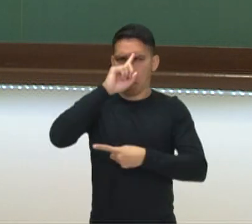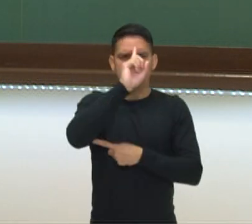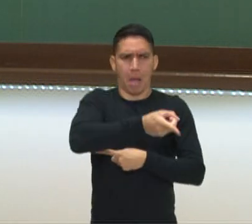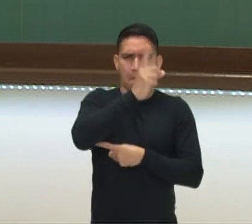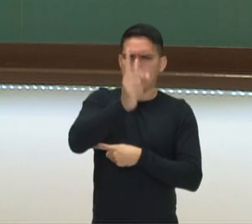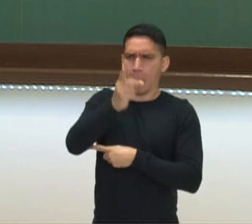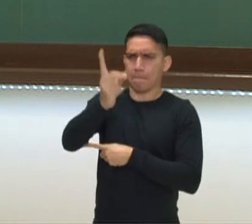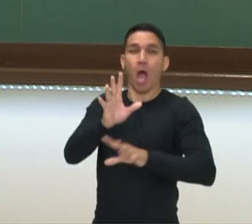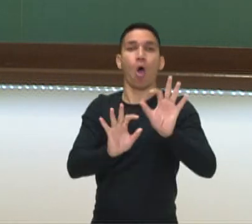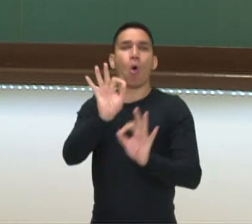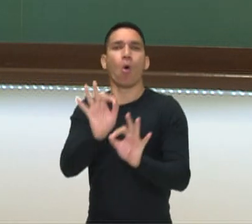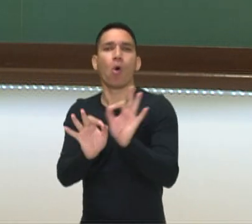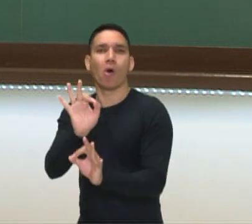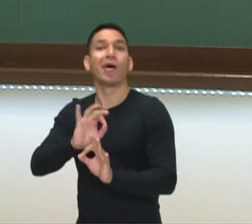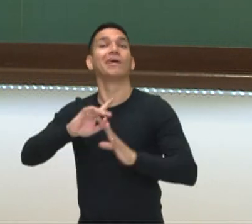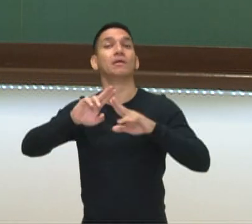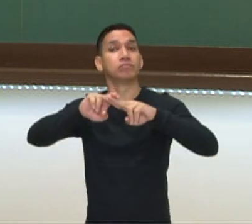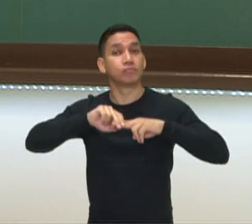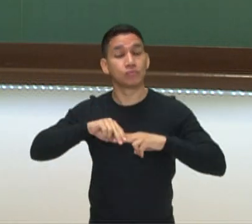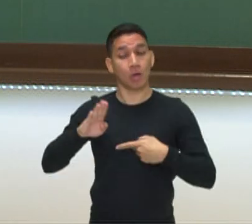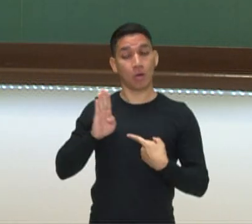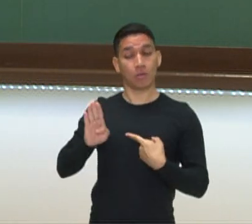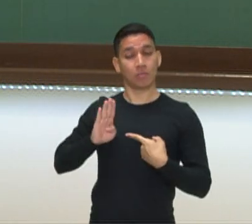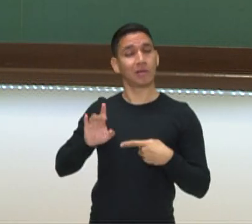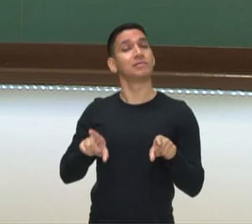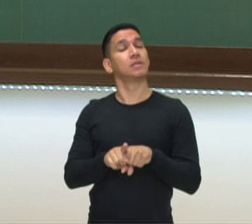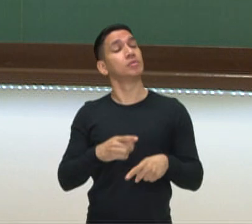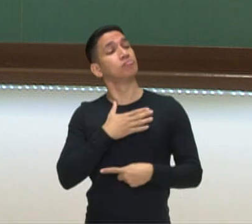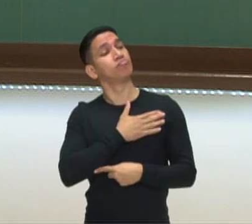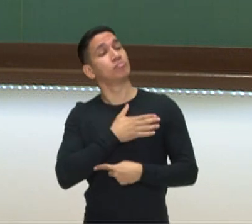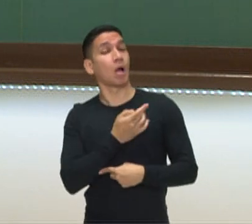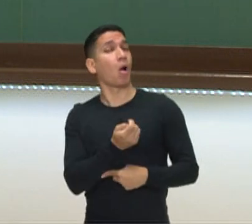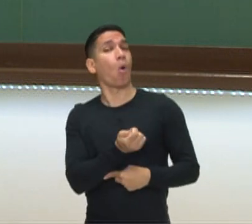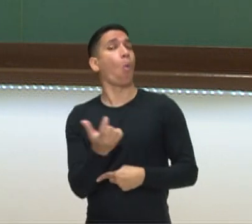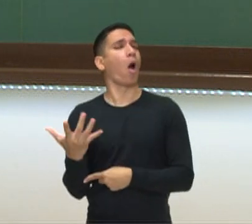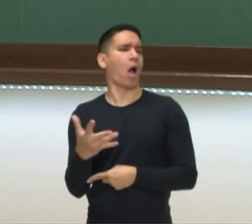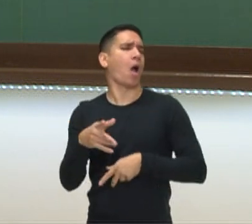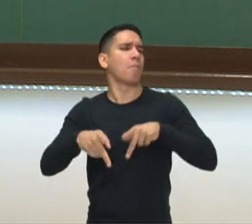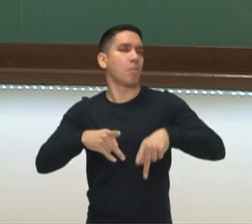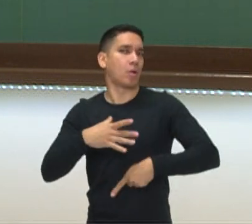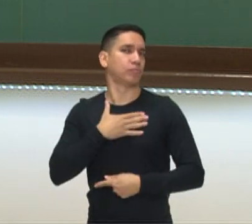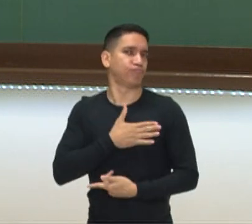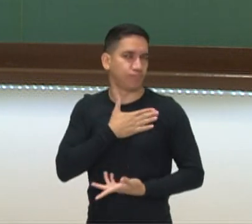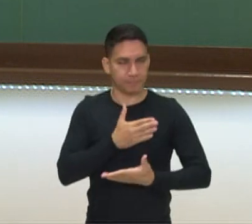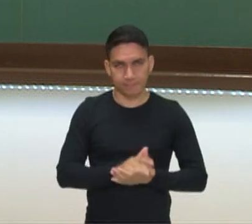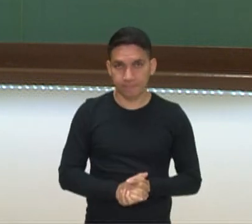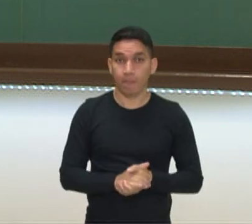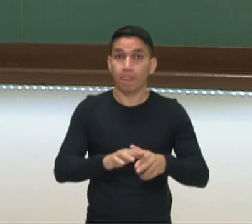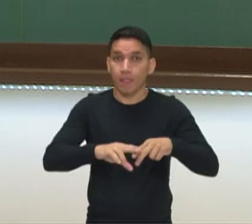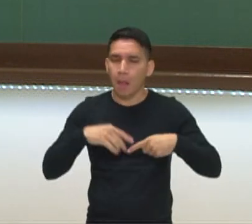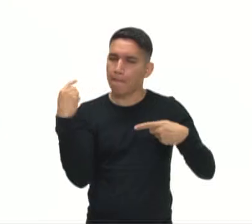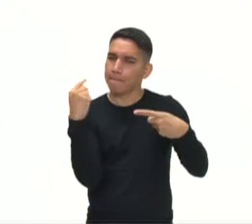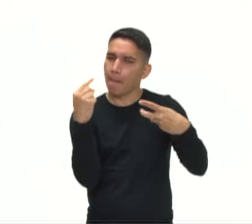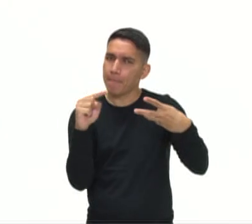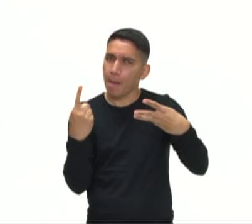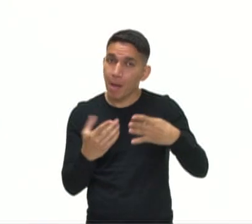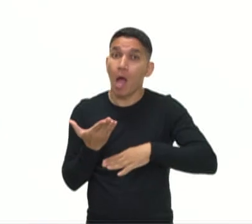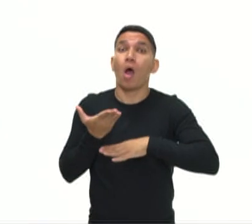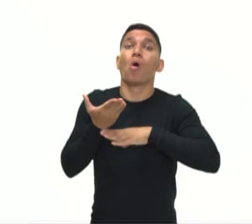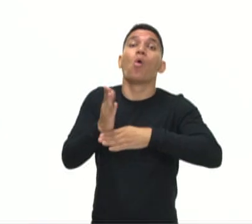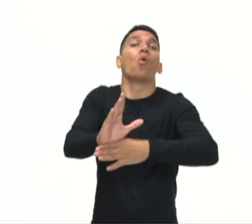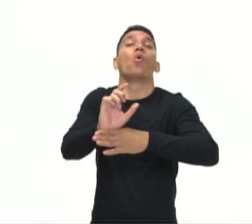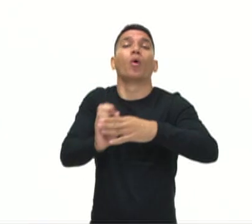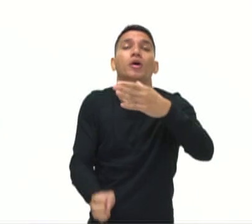para organizar, essa ideia também agrada a parte da população, né? Então esses fatores acabaram contribuindo